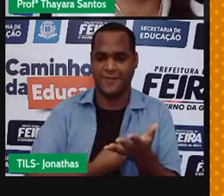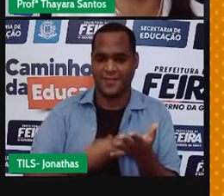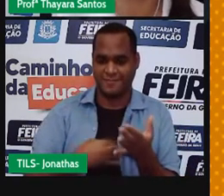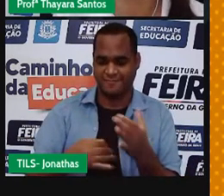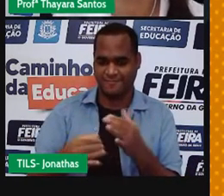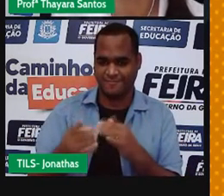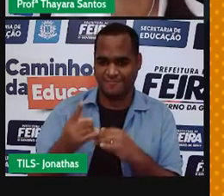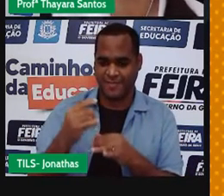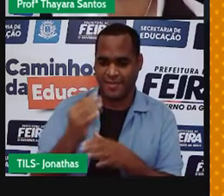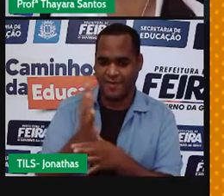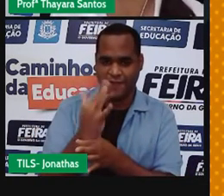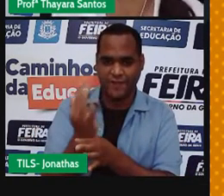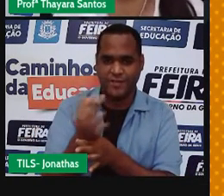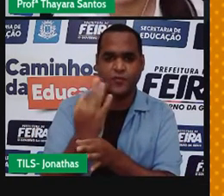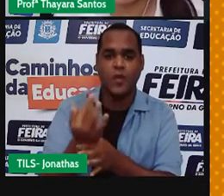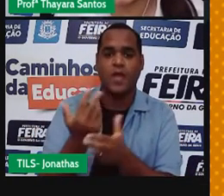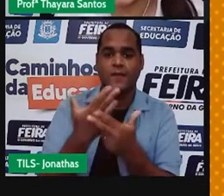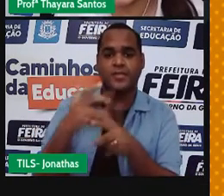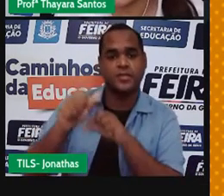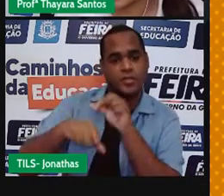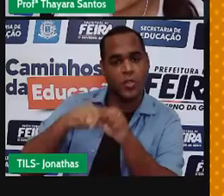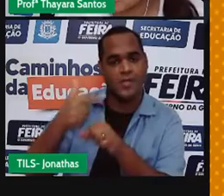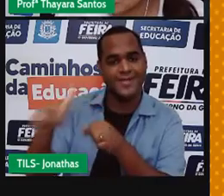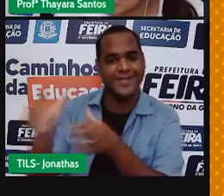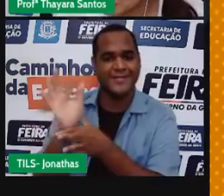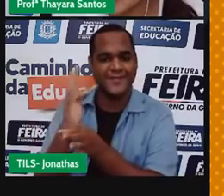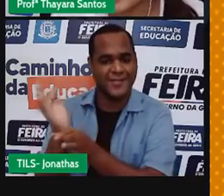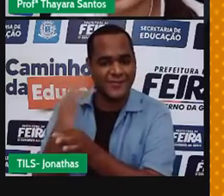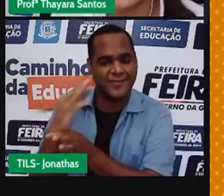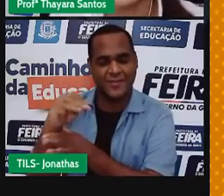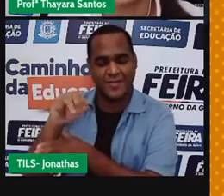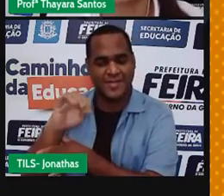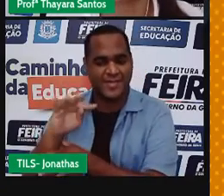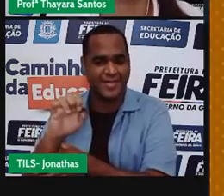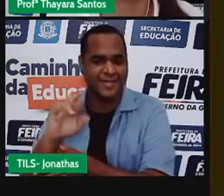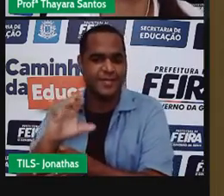físicos da matéria e mudanças de estado físico da matéria e